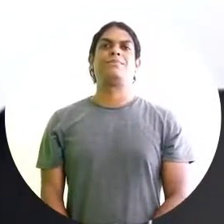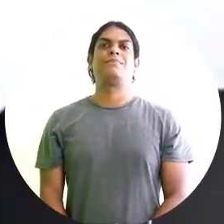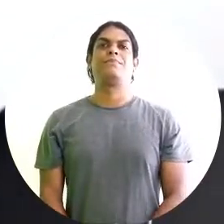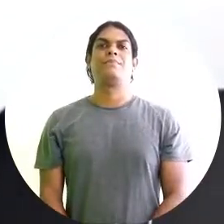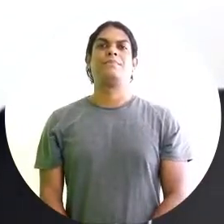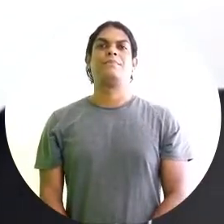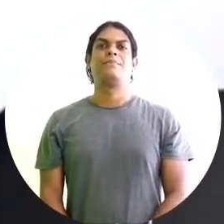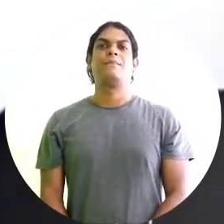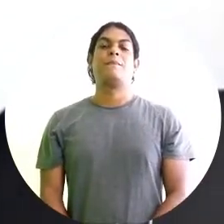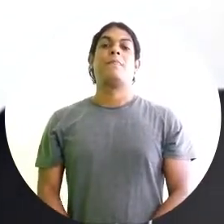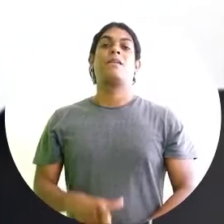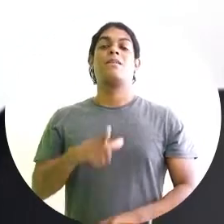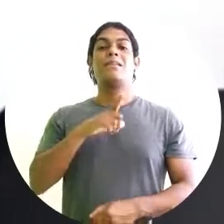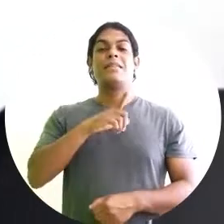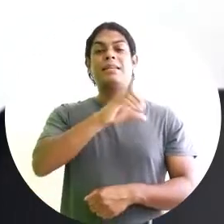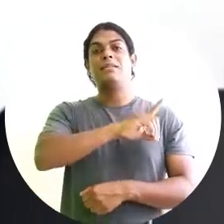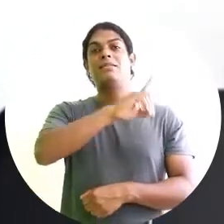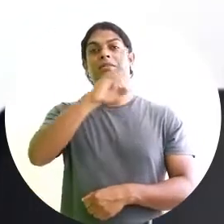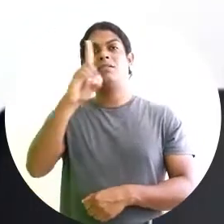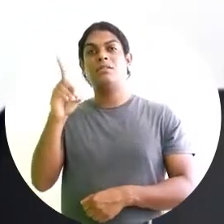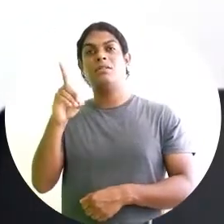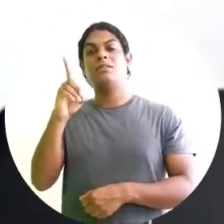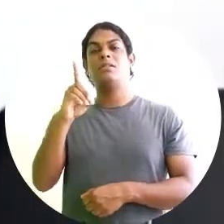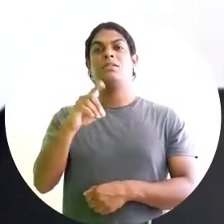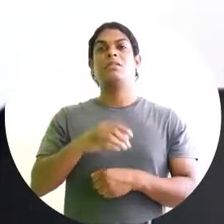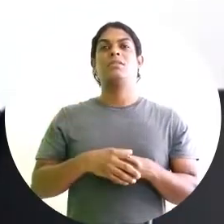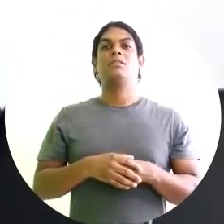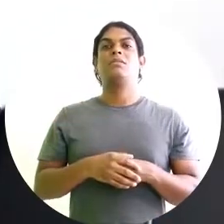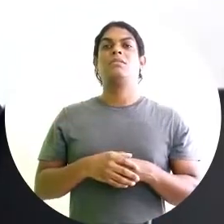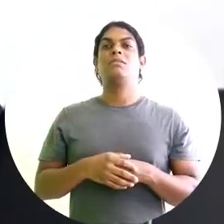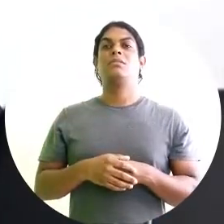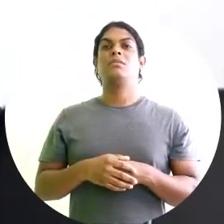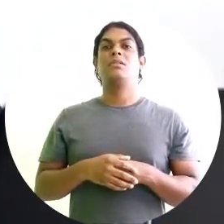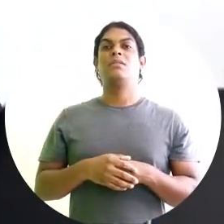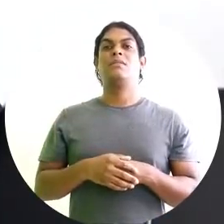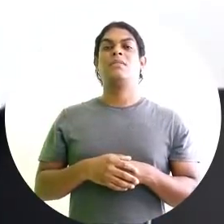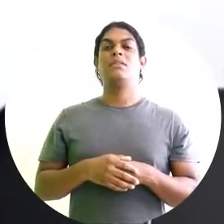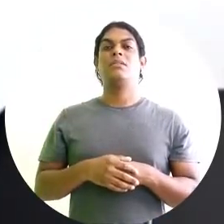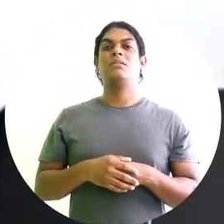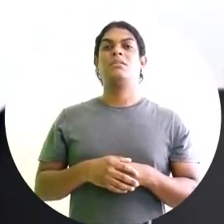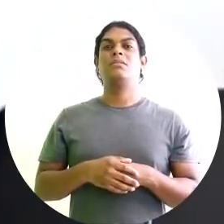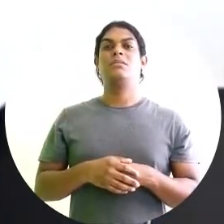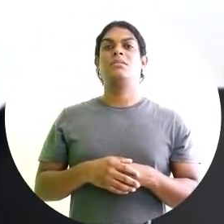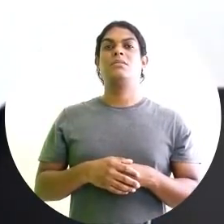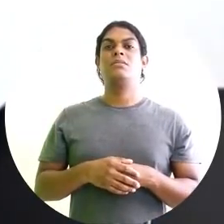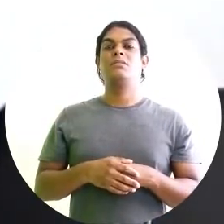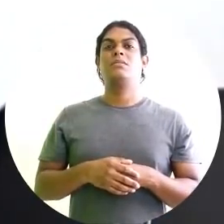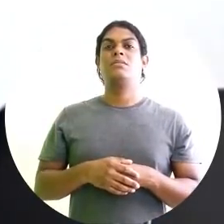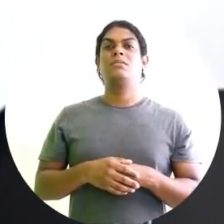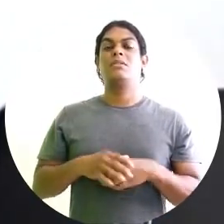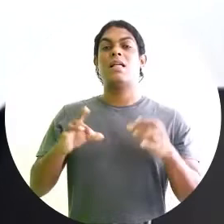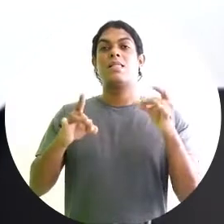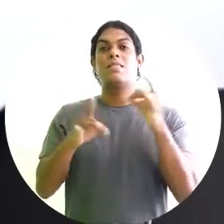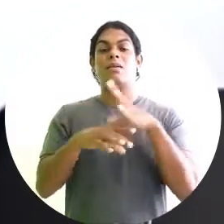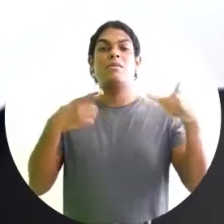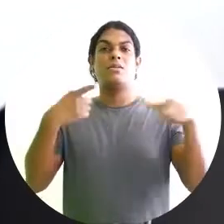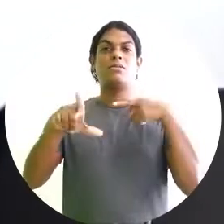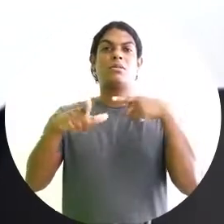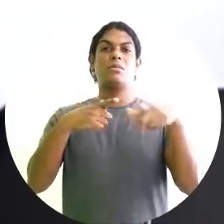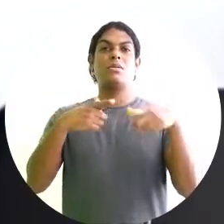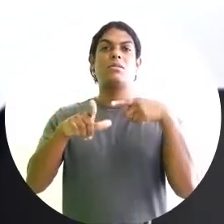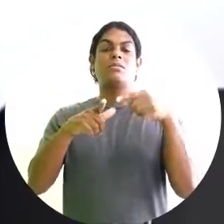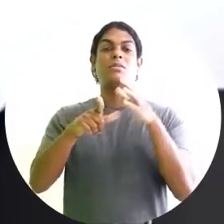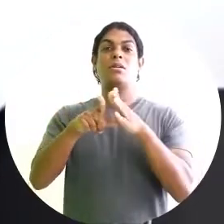vai haver dias que ele deverá sair mais cedo, constituindo 6 horas de trabalho. Então, regra geral,